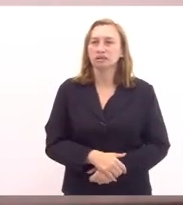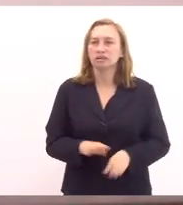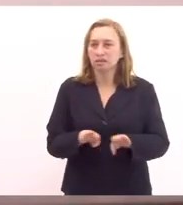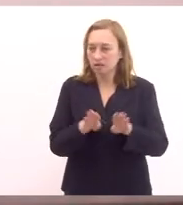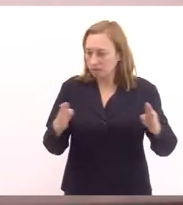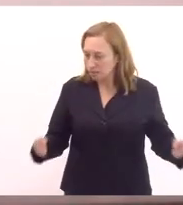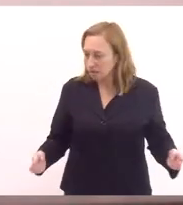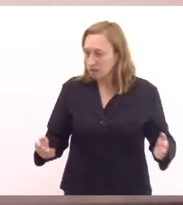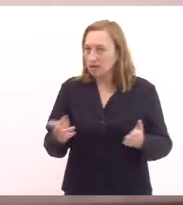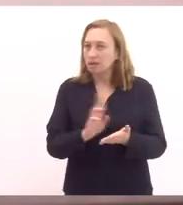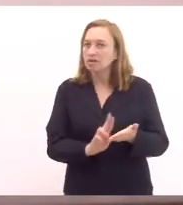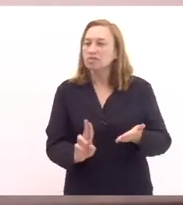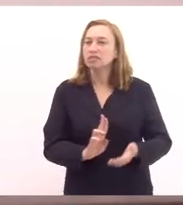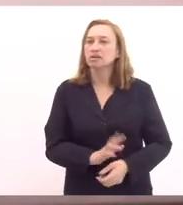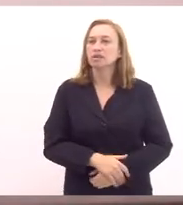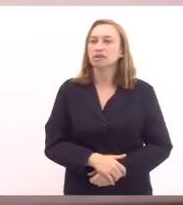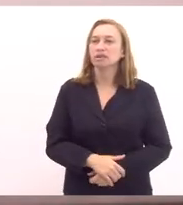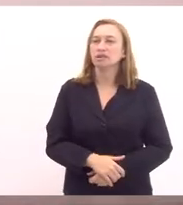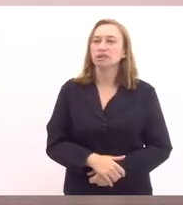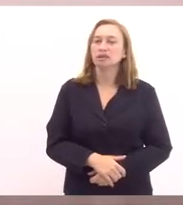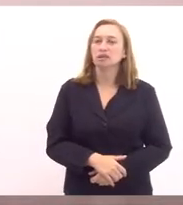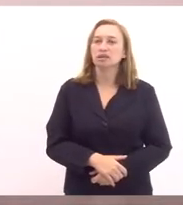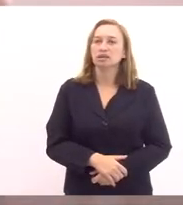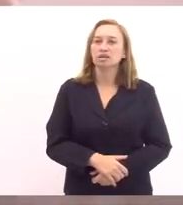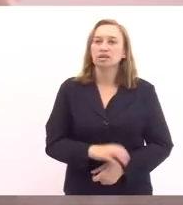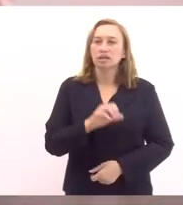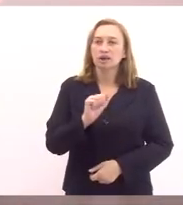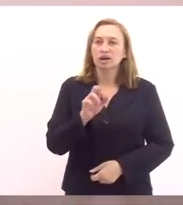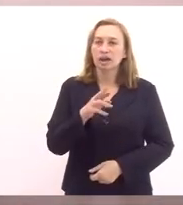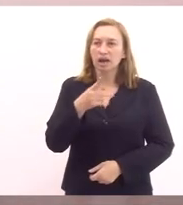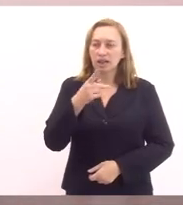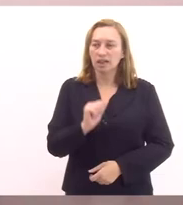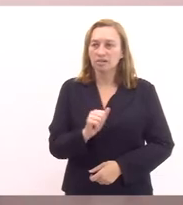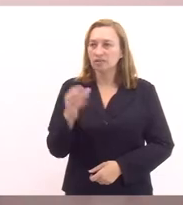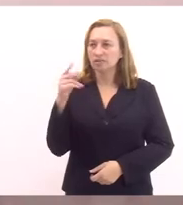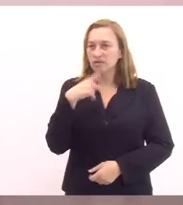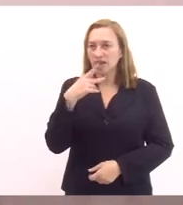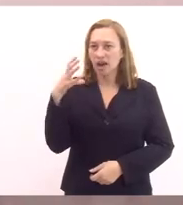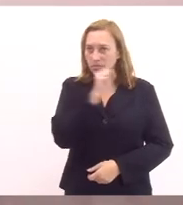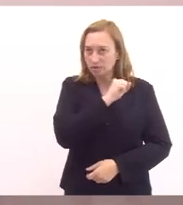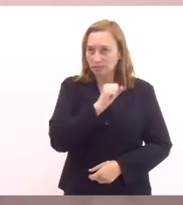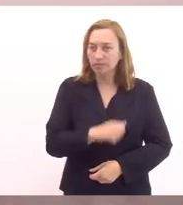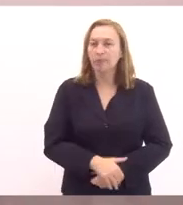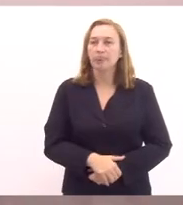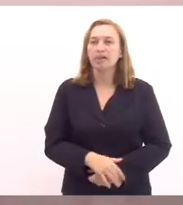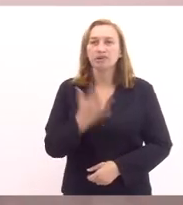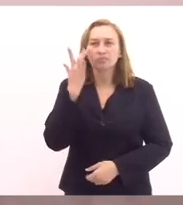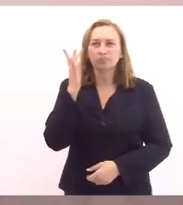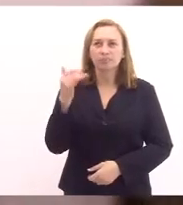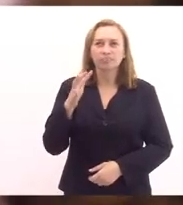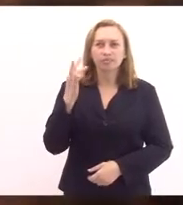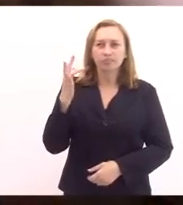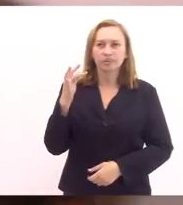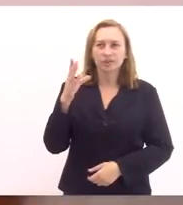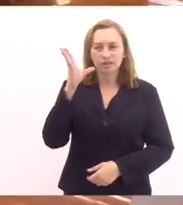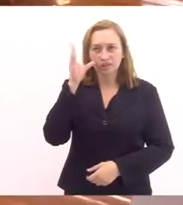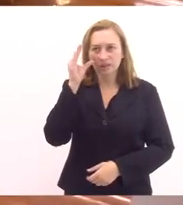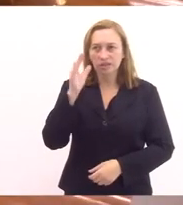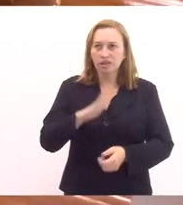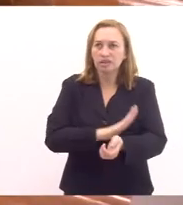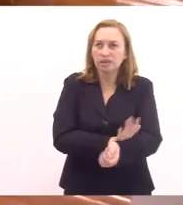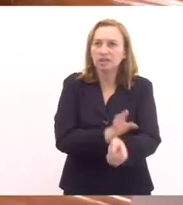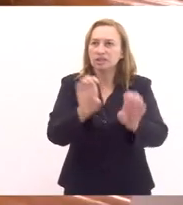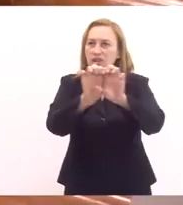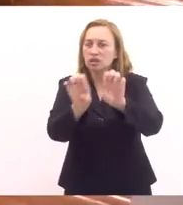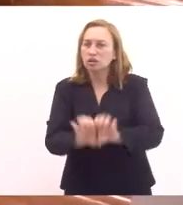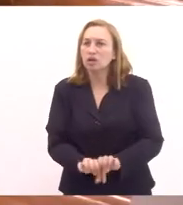na mesa inscrita é a Oi Carla Brasil falar muito rapidamente eu acho interessante essa fala do racismo